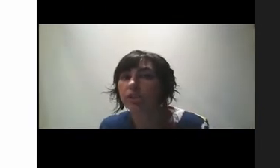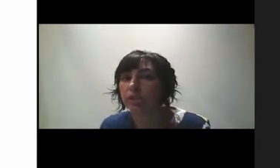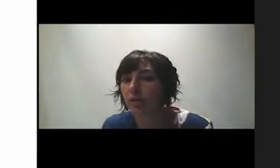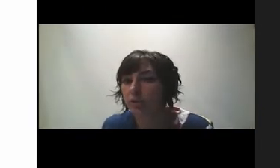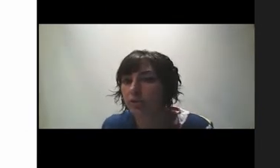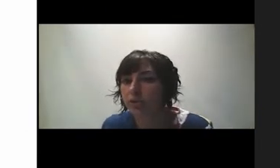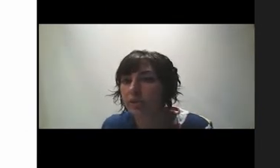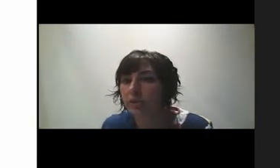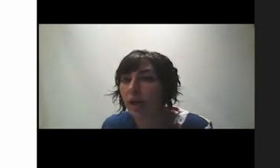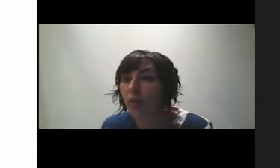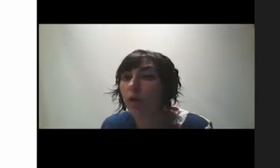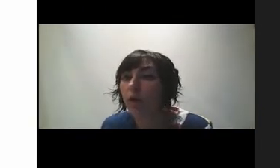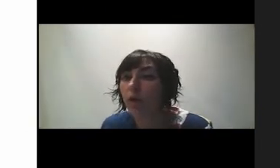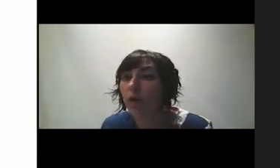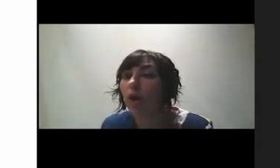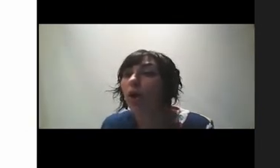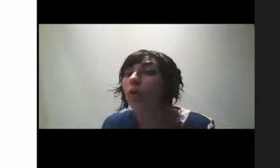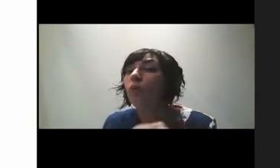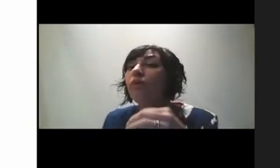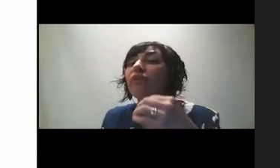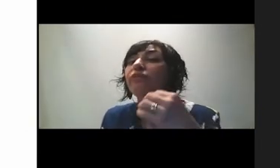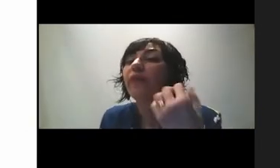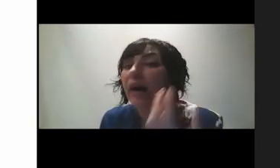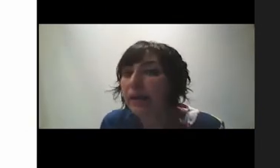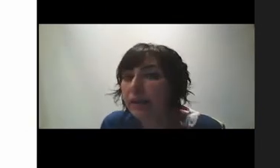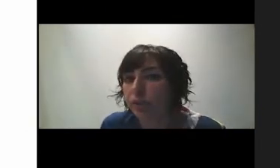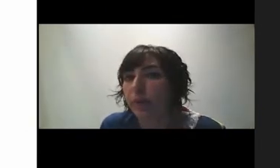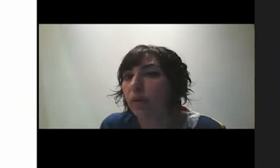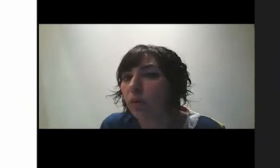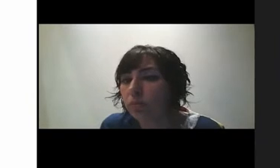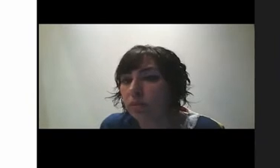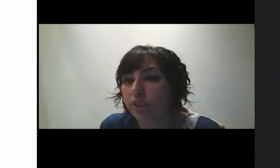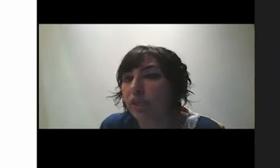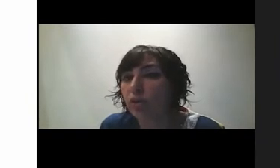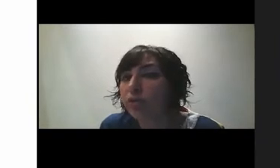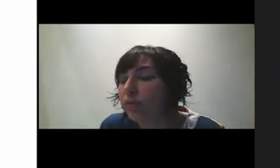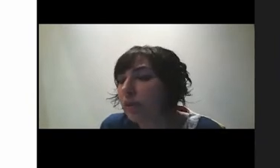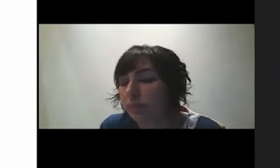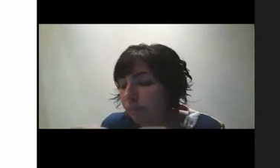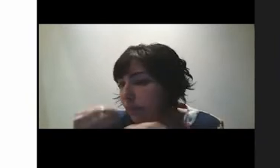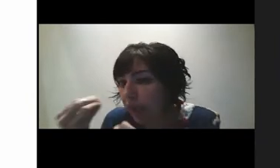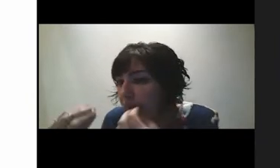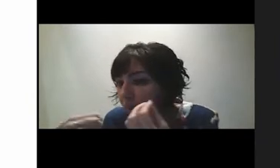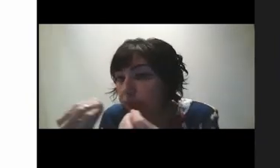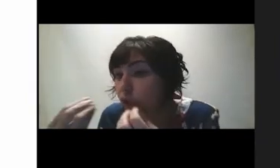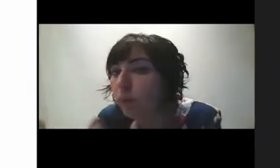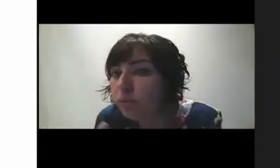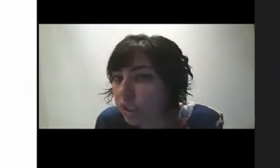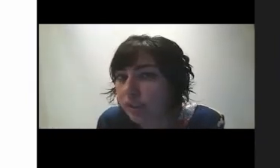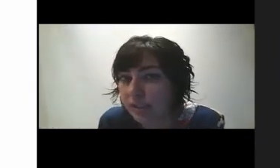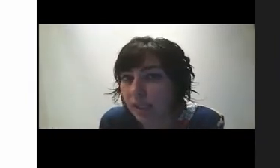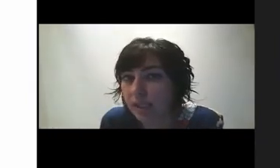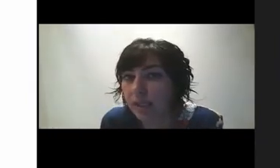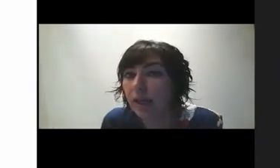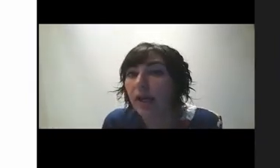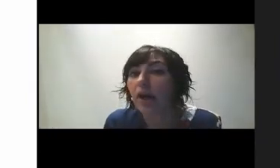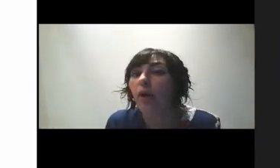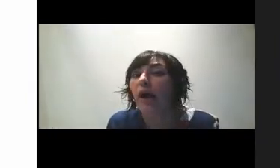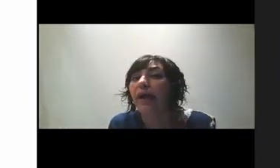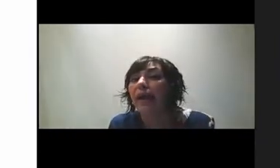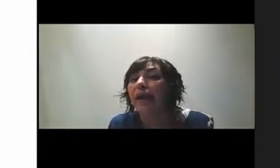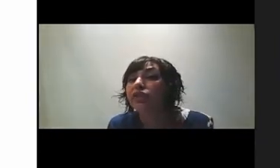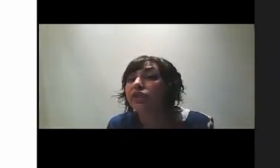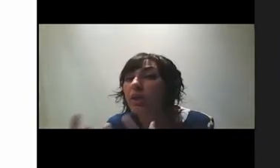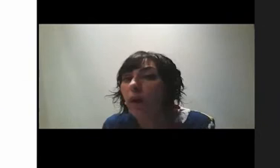cão vestido modelo de negócio social com várias perguntas resolvi né respondidas